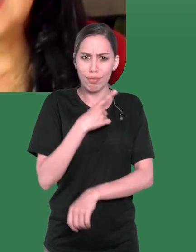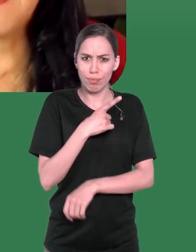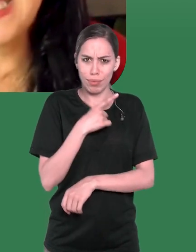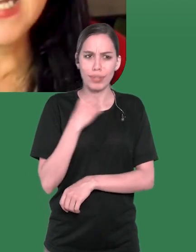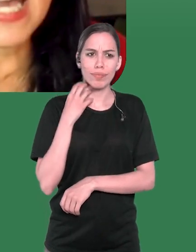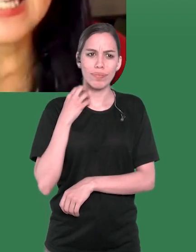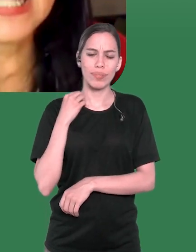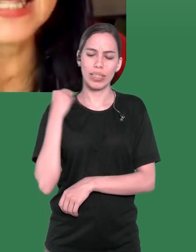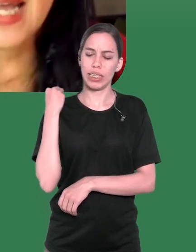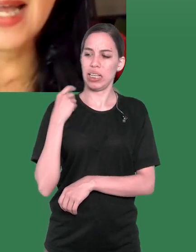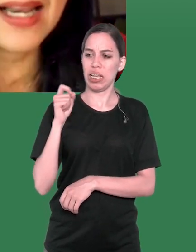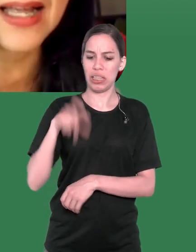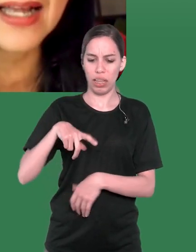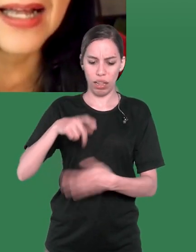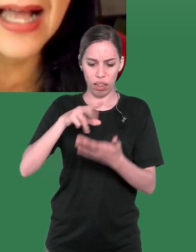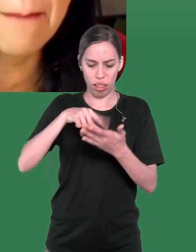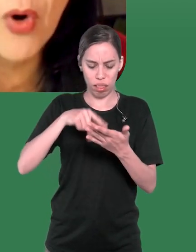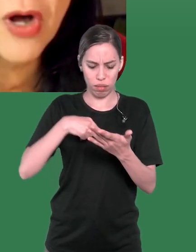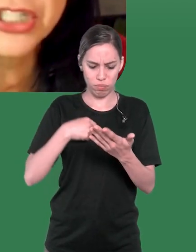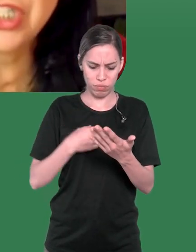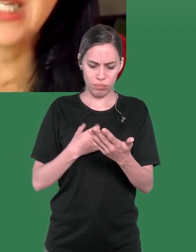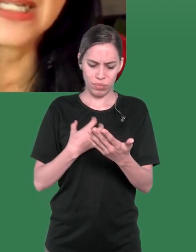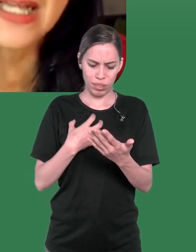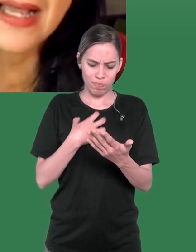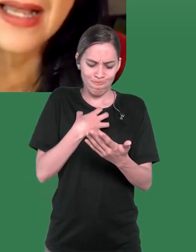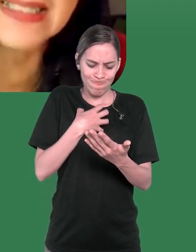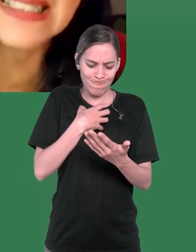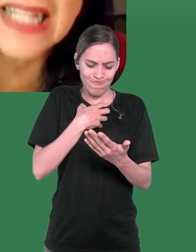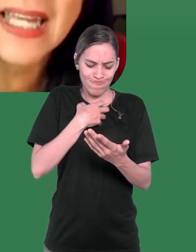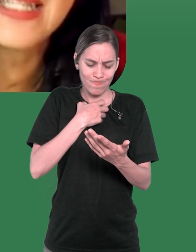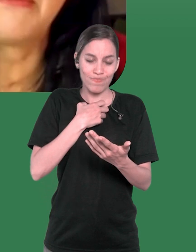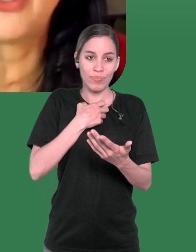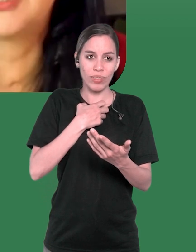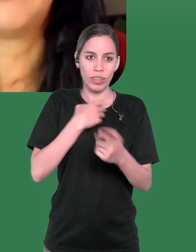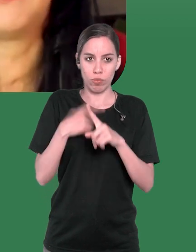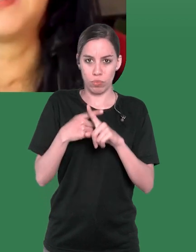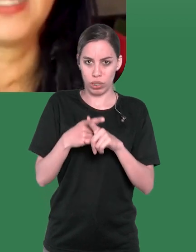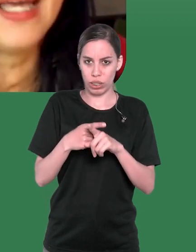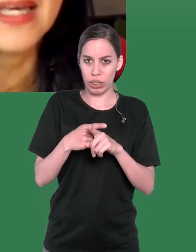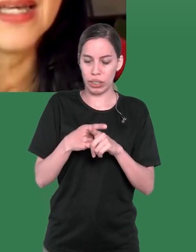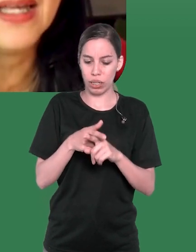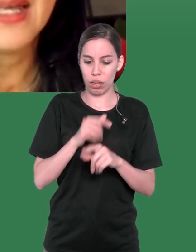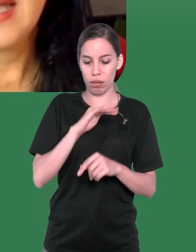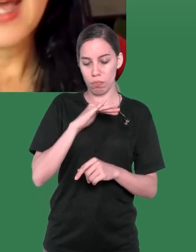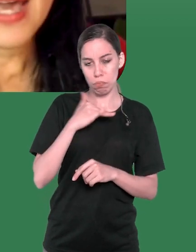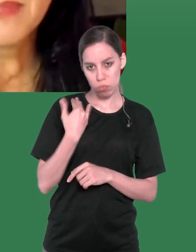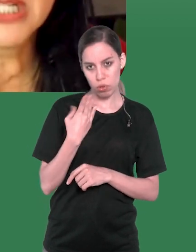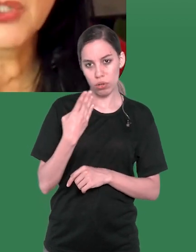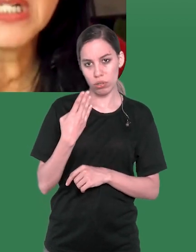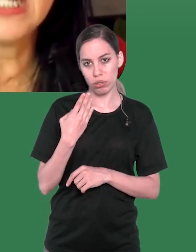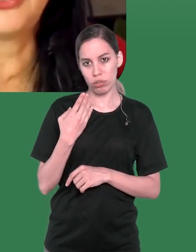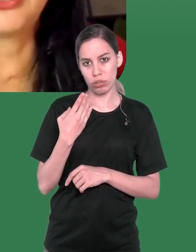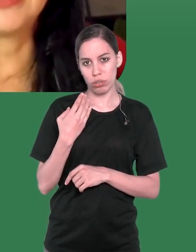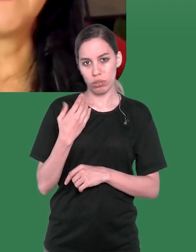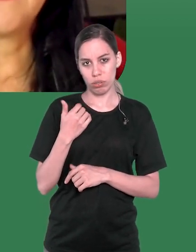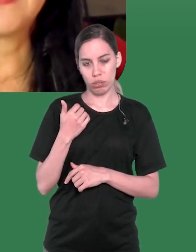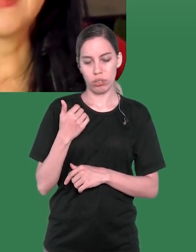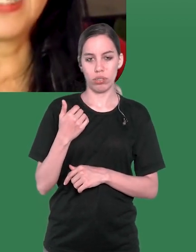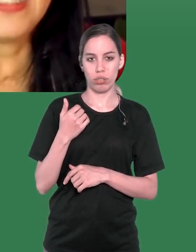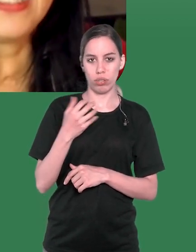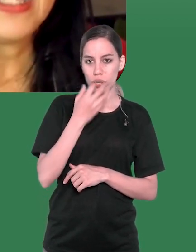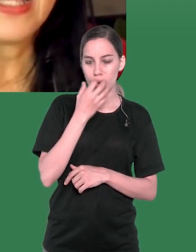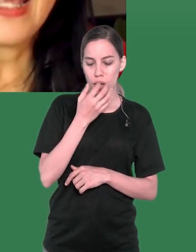passagem da a morte a cena da morte da baleia é